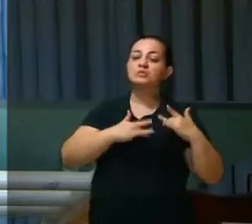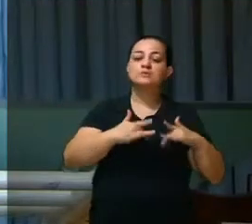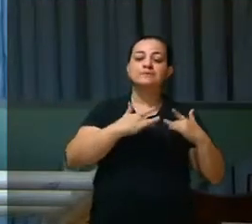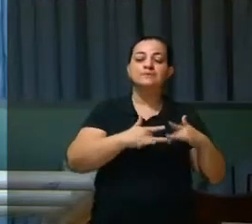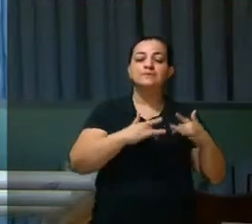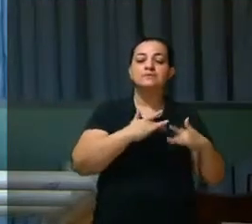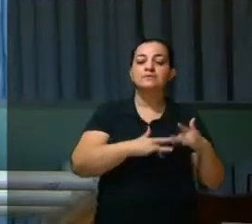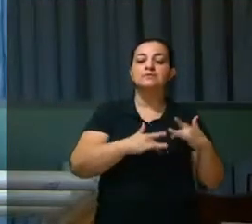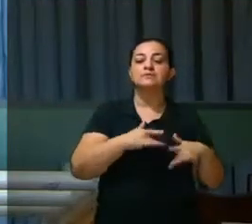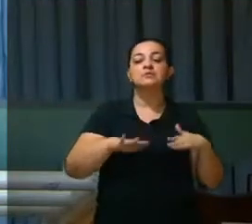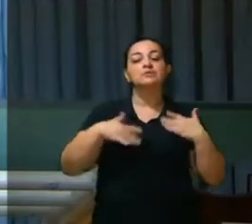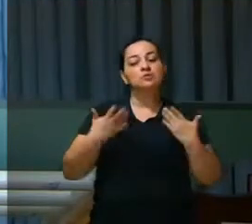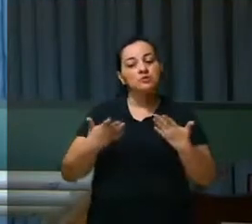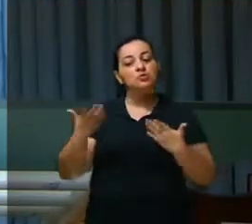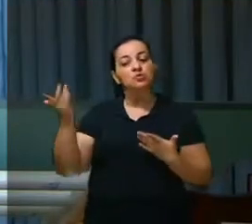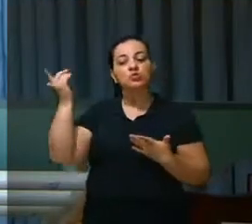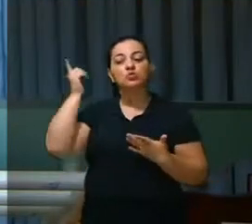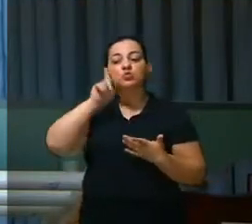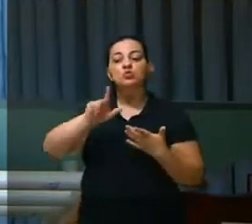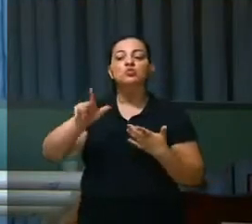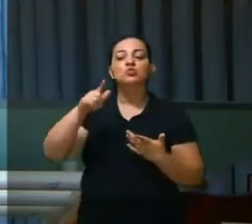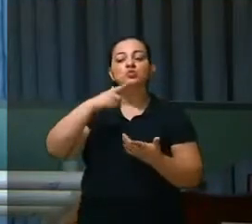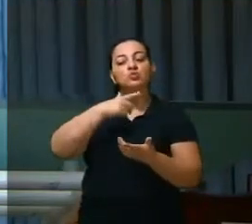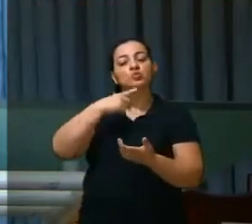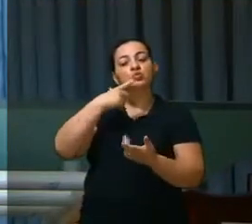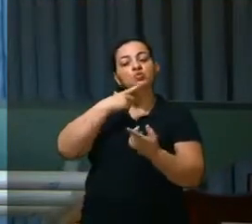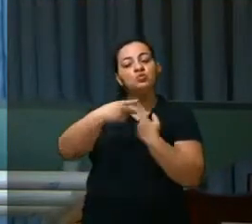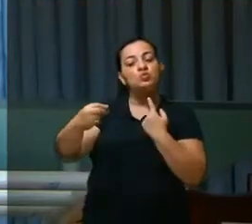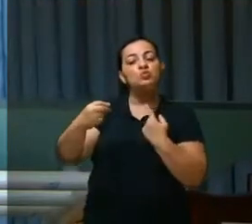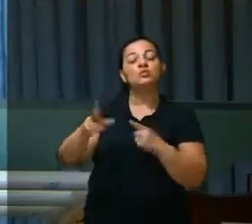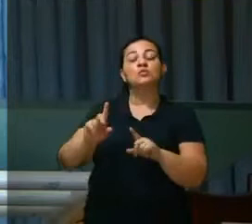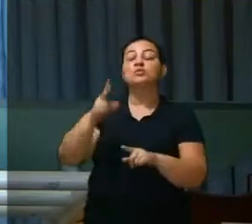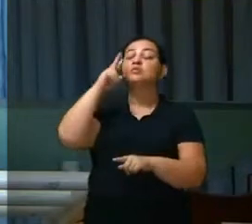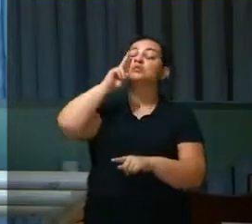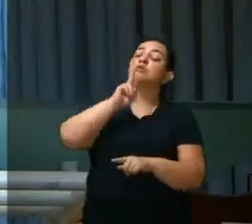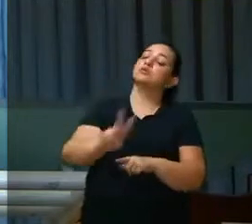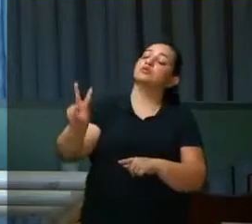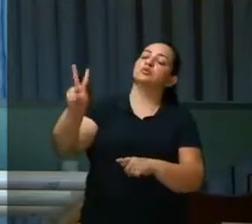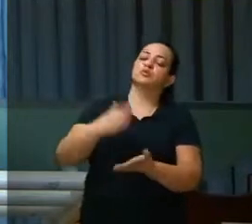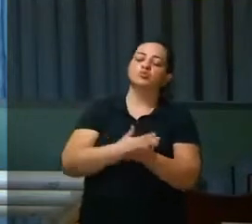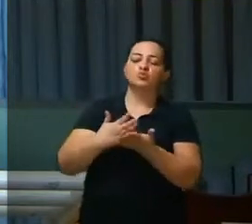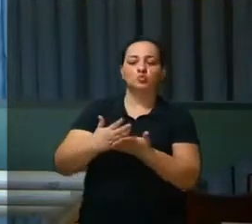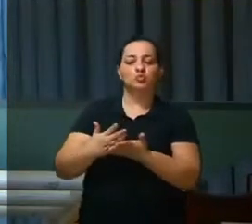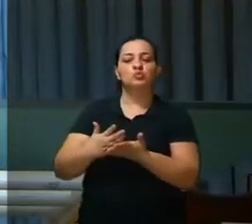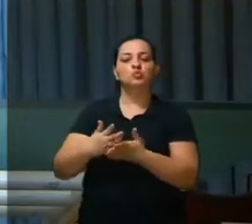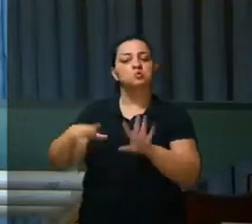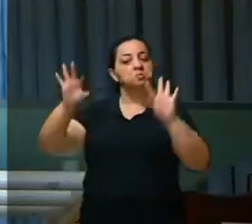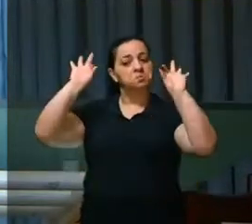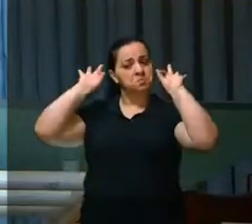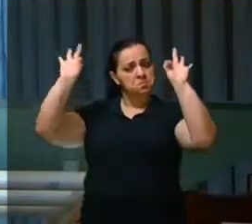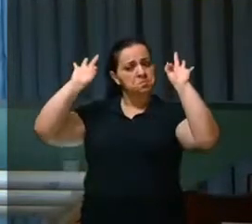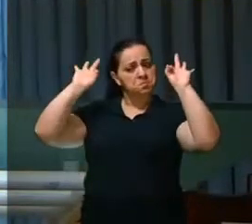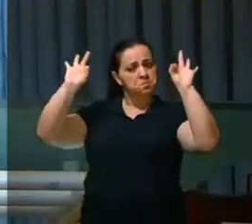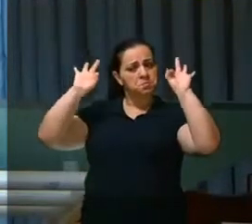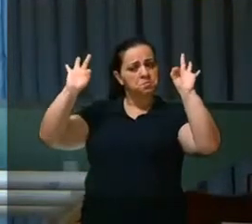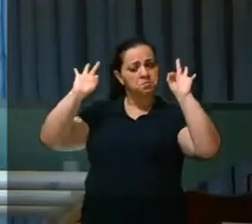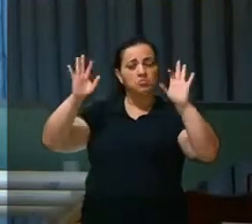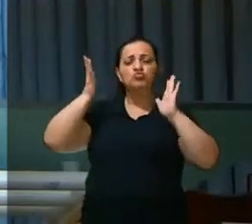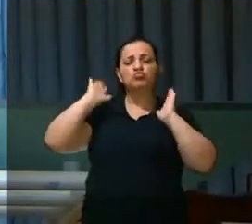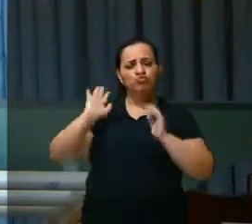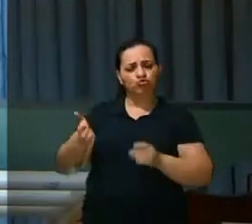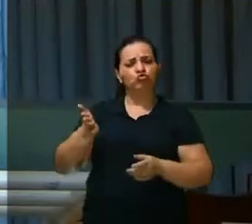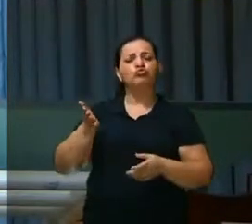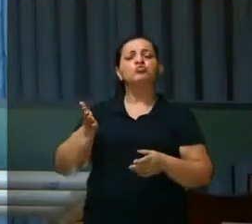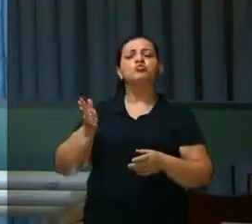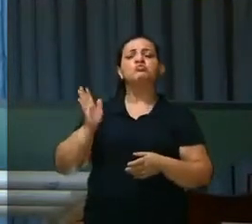e a esse ele para destino mas ele viu aquele que começaria também como parece que